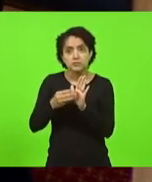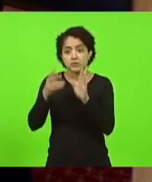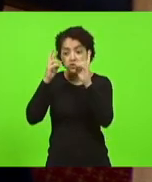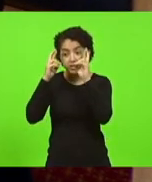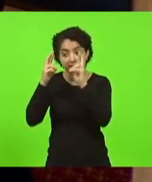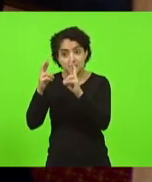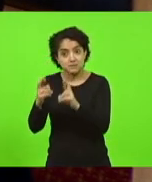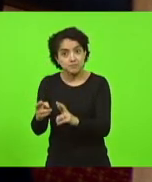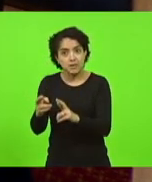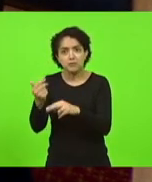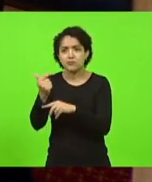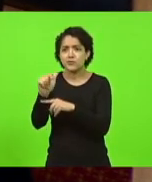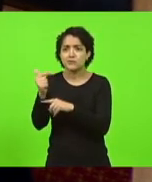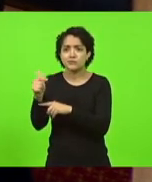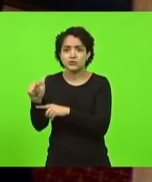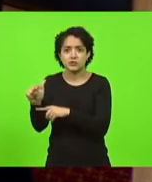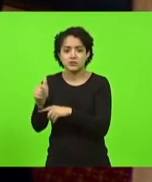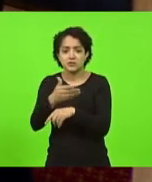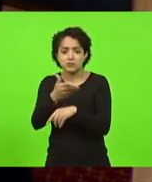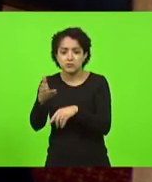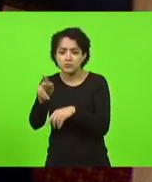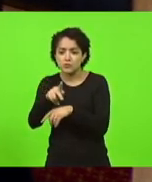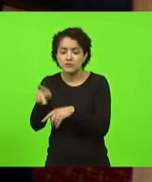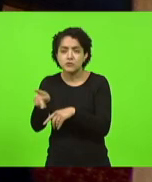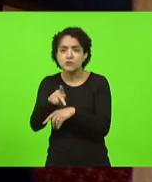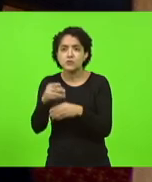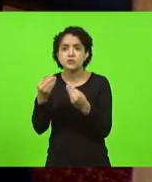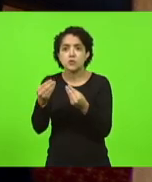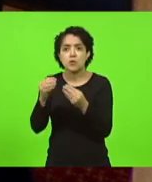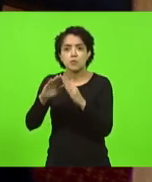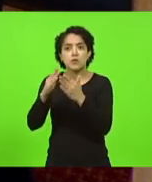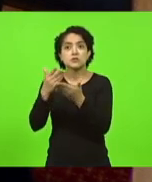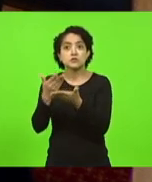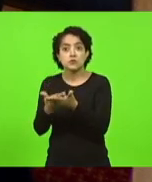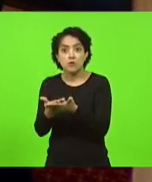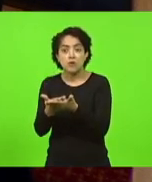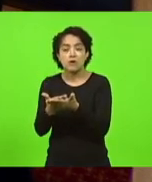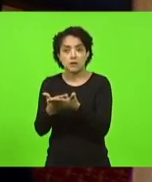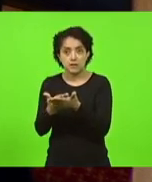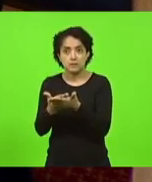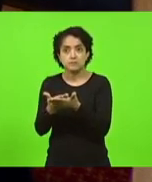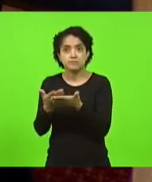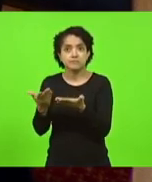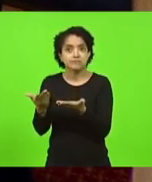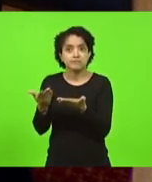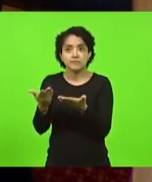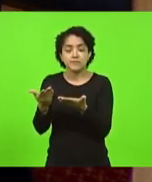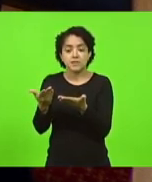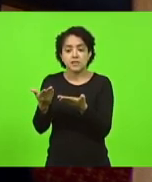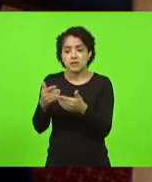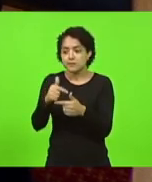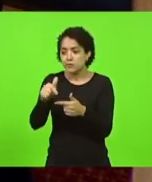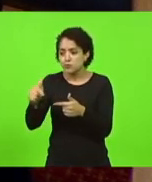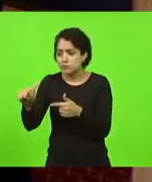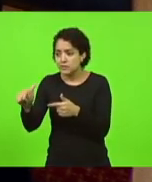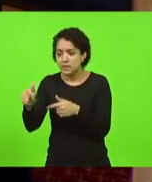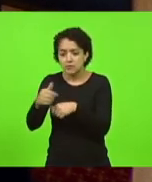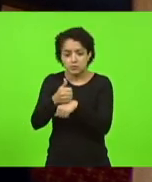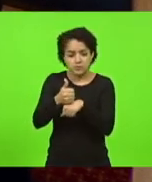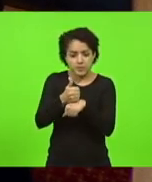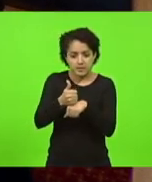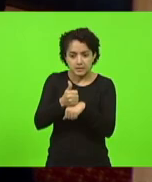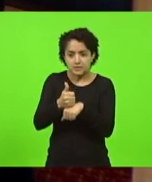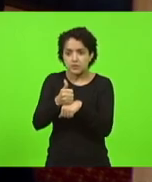os profissionais. Como é que uma escola, por exemplo, ela subsiste sem ter minimamente um especialista, um